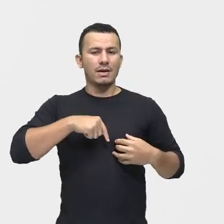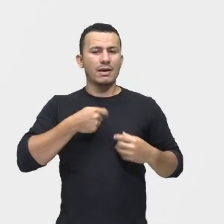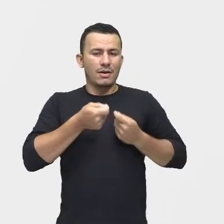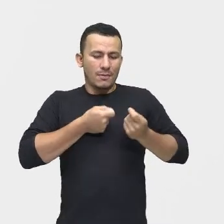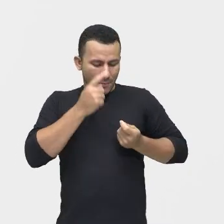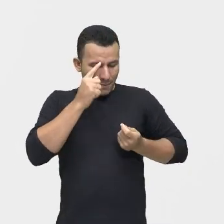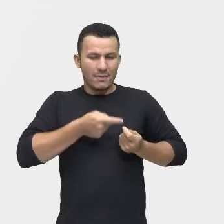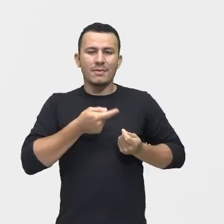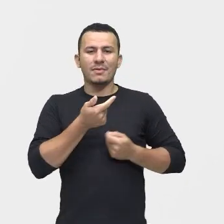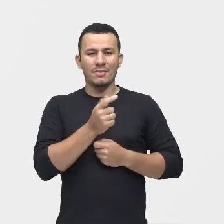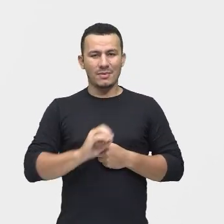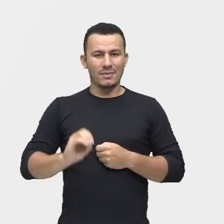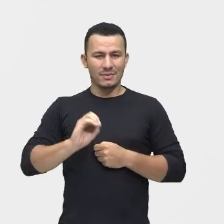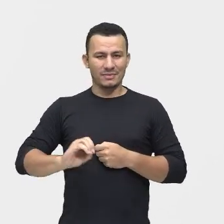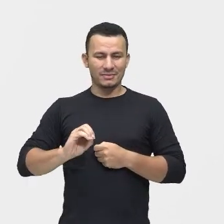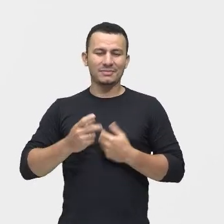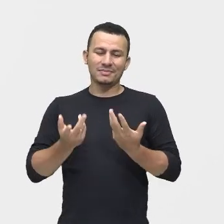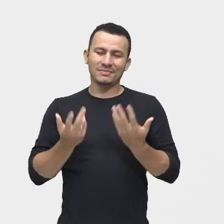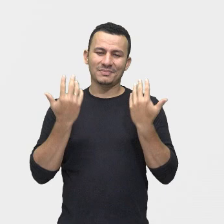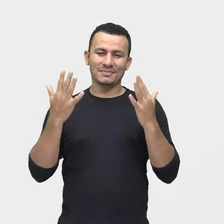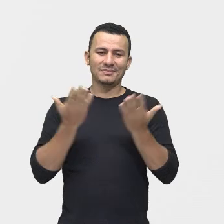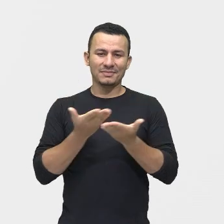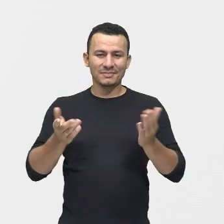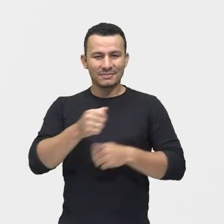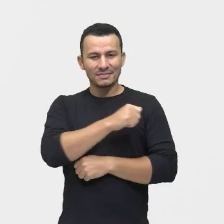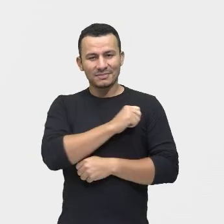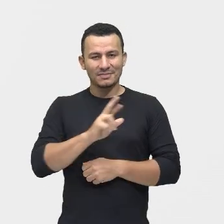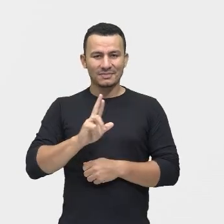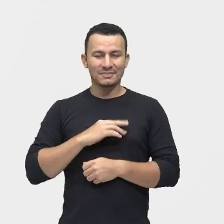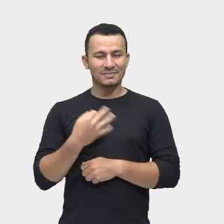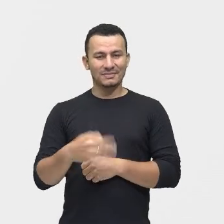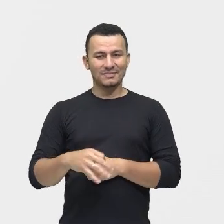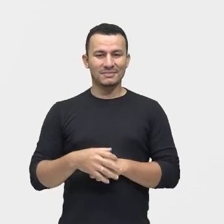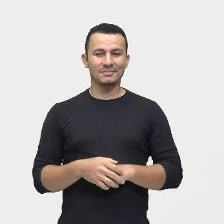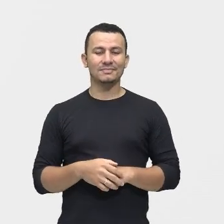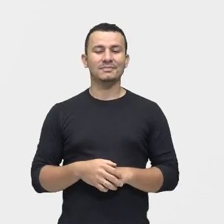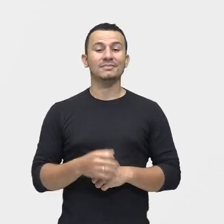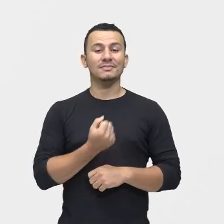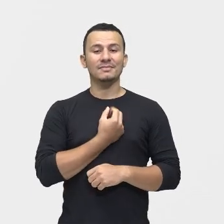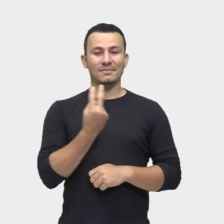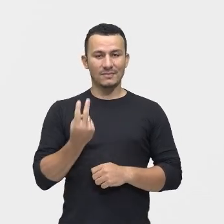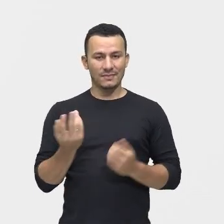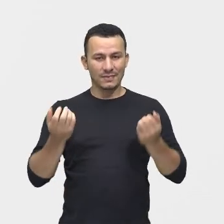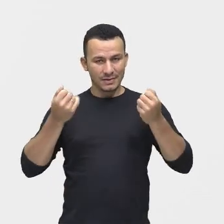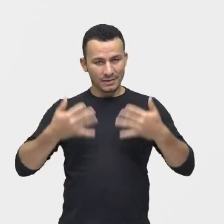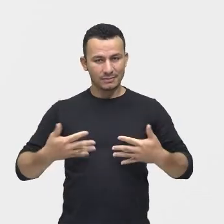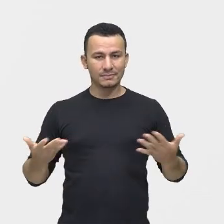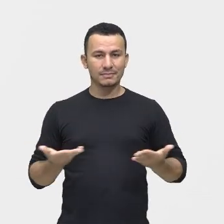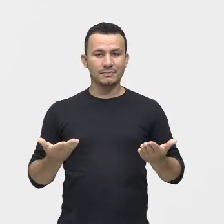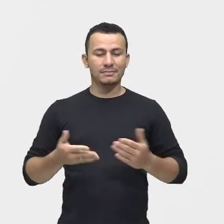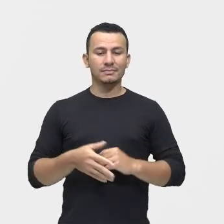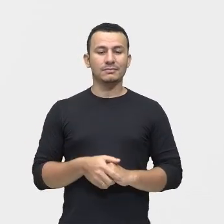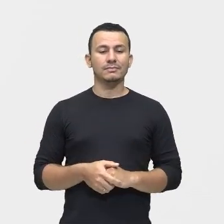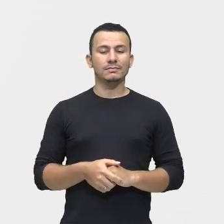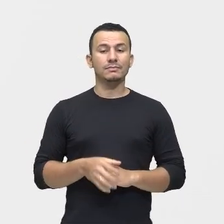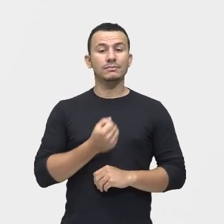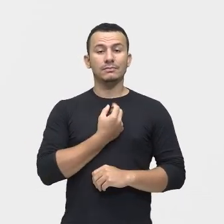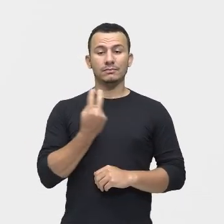involuntária. Muito bem, parabéns para quem acertou. Vamos para a questão 2. Na questão